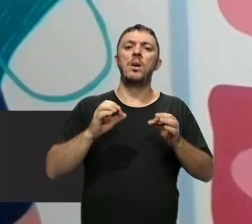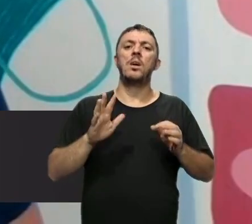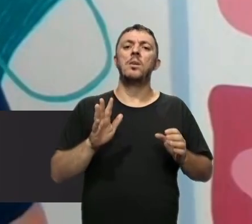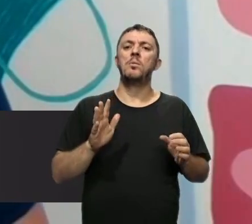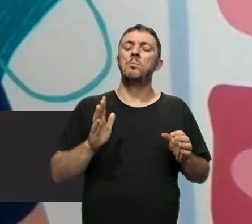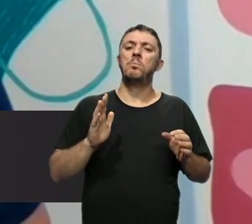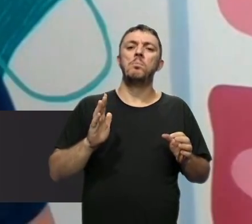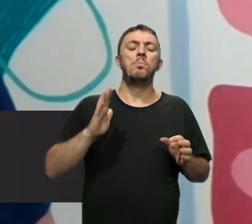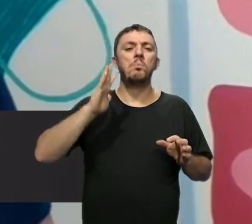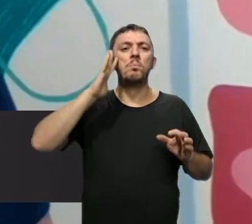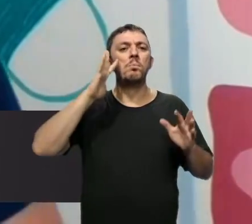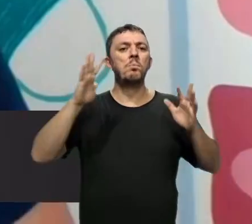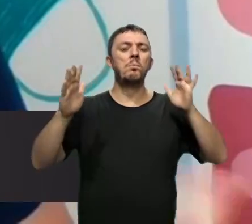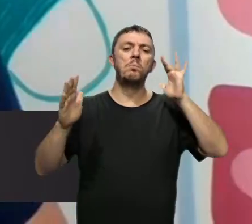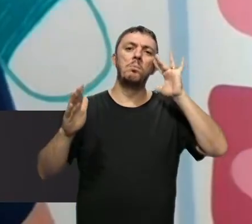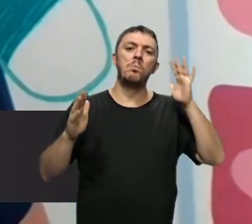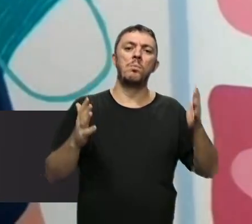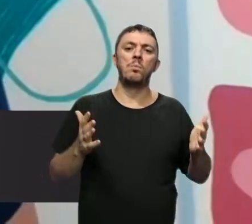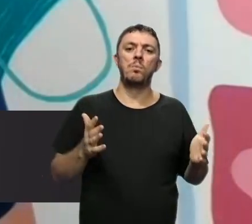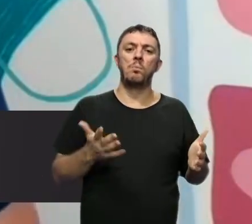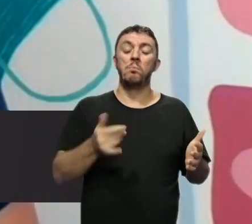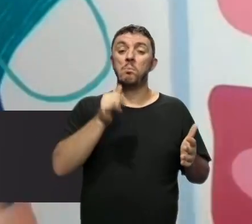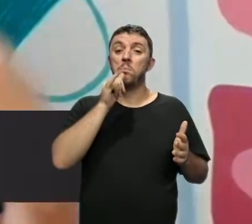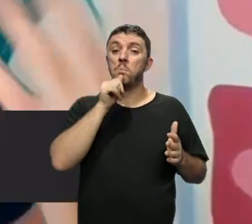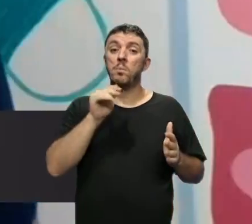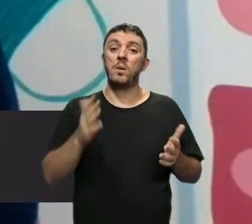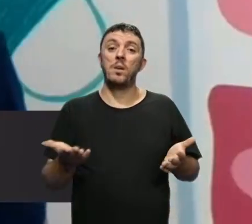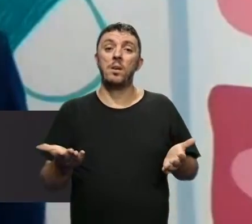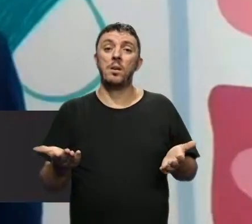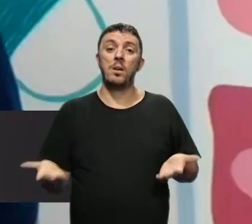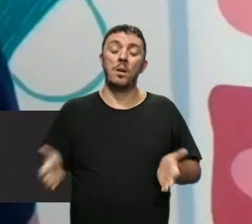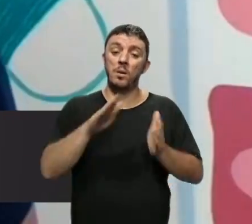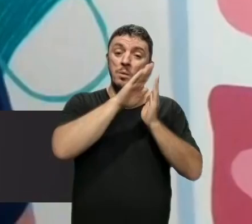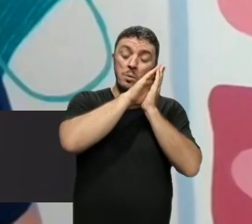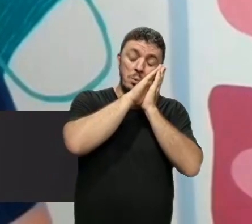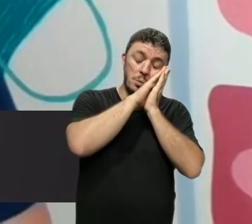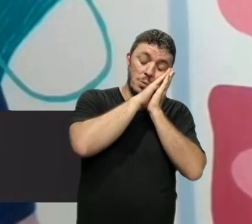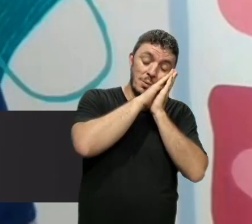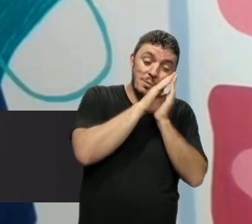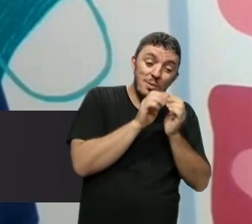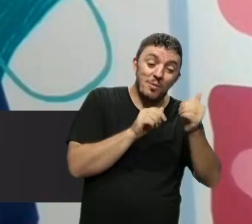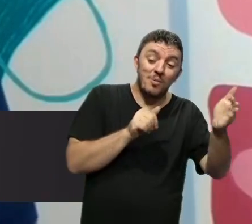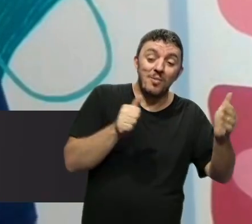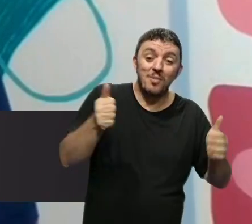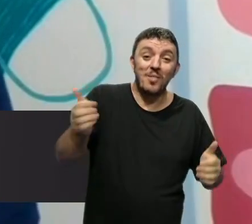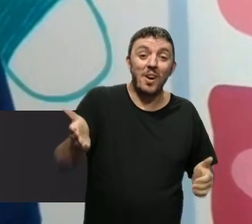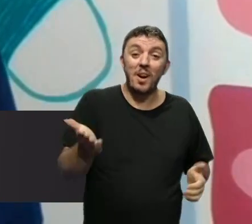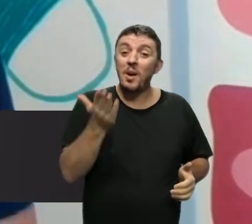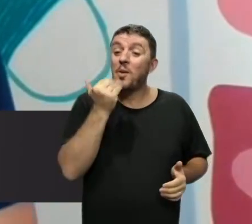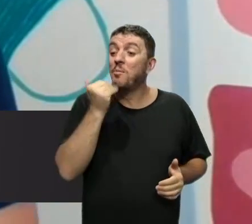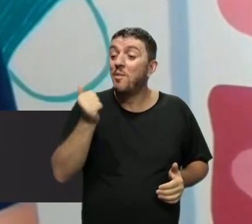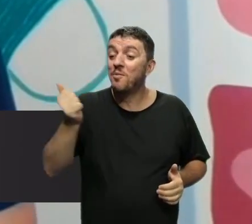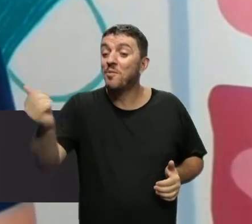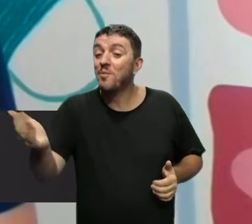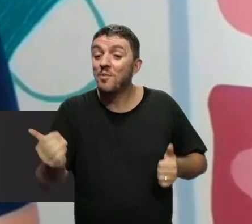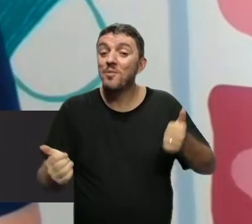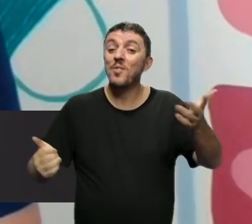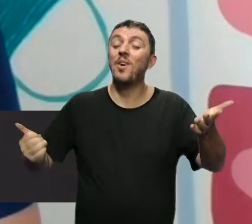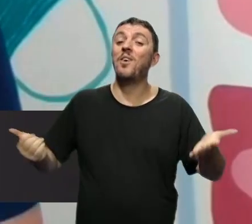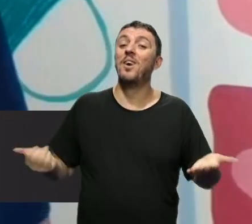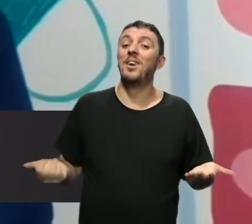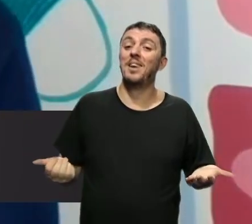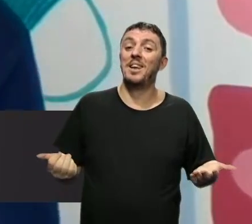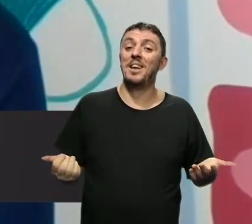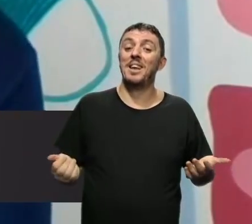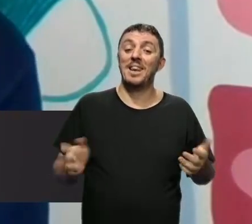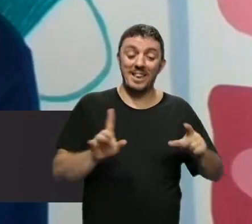imaginado, né? Dormido lá de fora, se alimentado lá de fora. Como é que a gente faz todas as ações